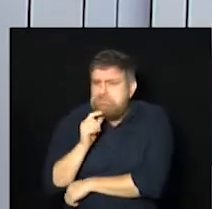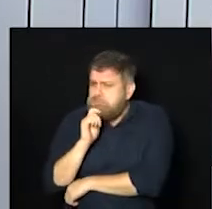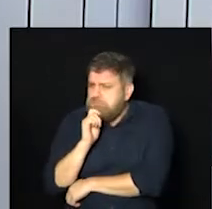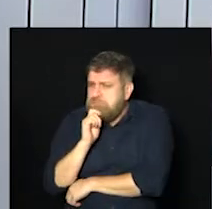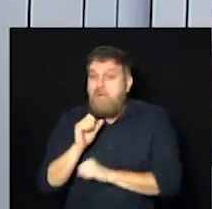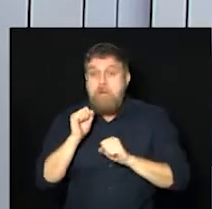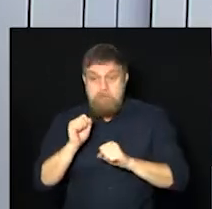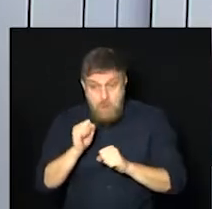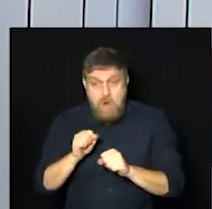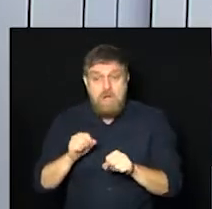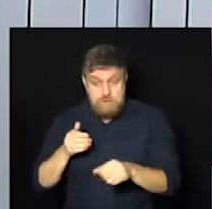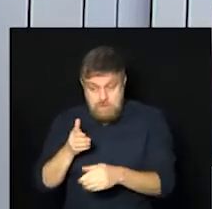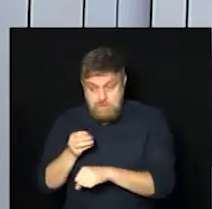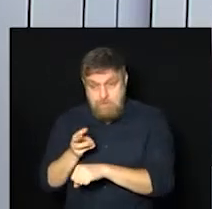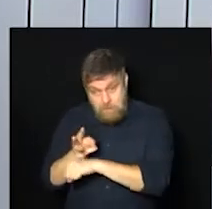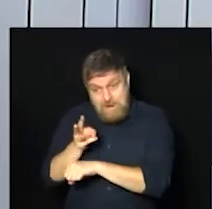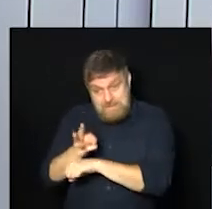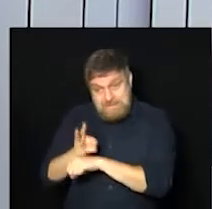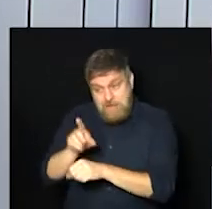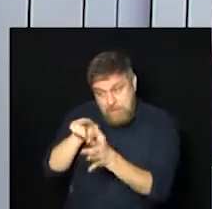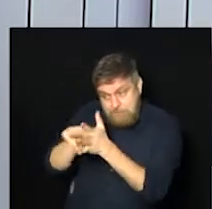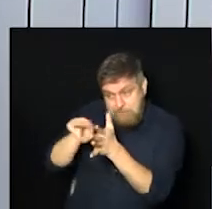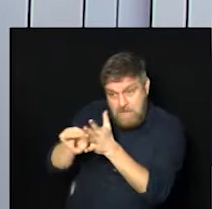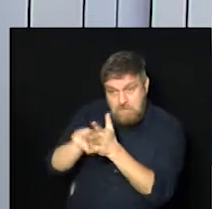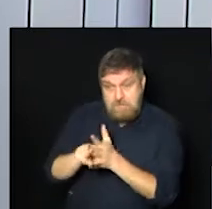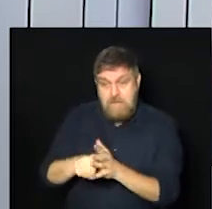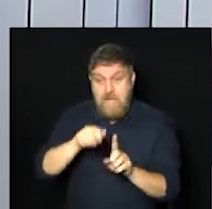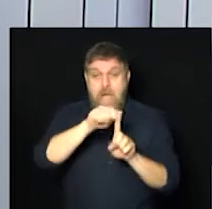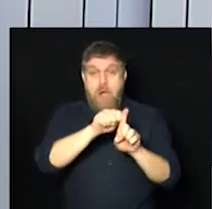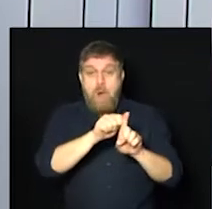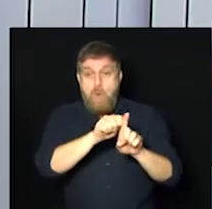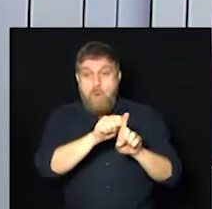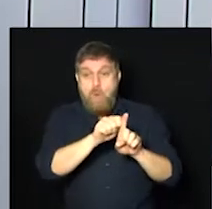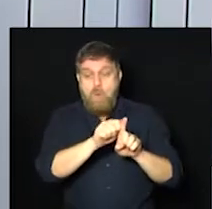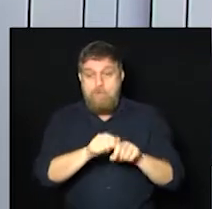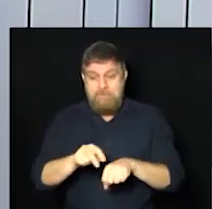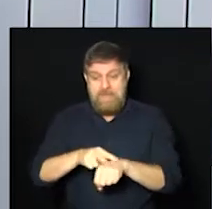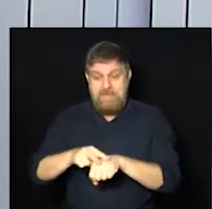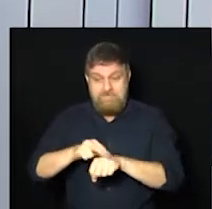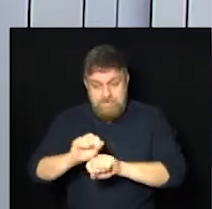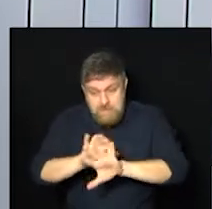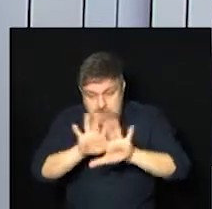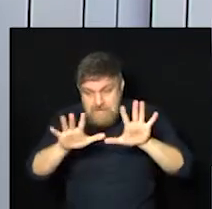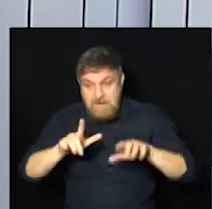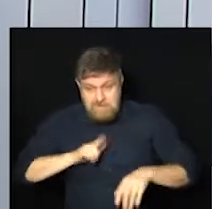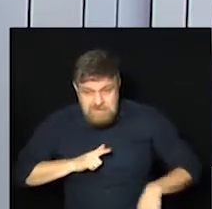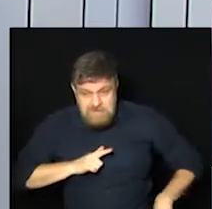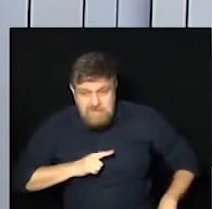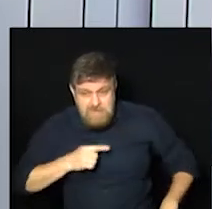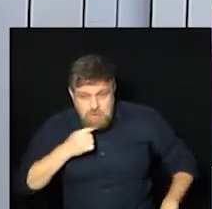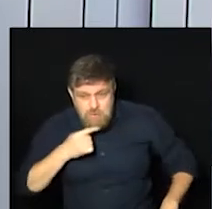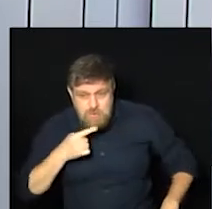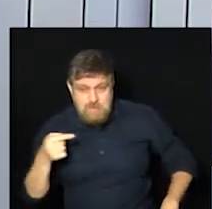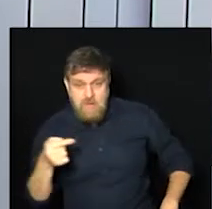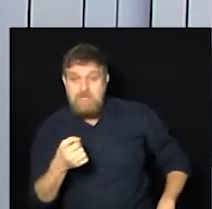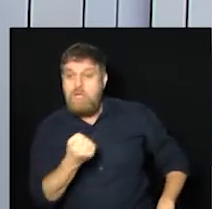no mês Agosto Verde Claro, combate aos linfomas. Tem alguma dúvida sobre o assunto?